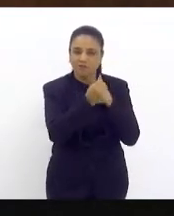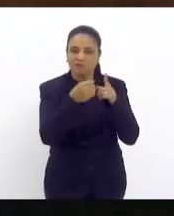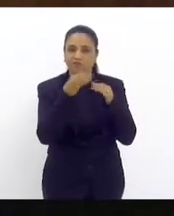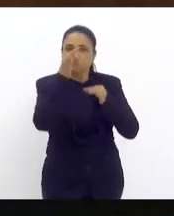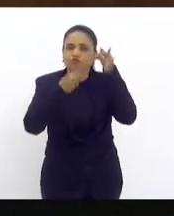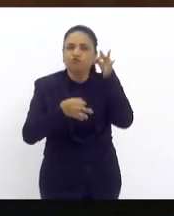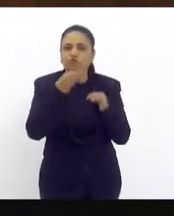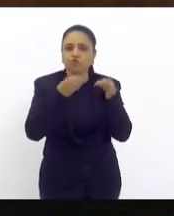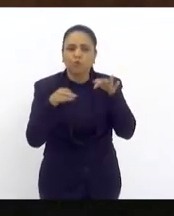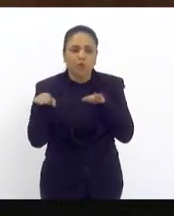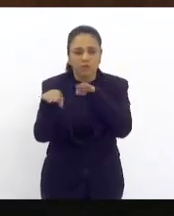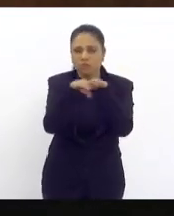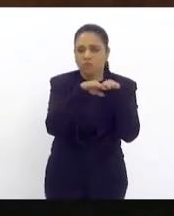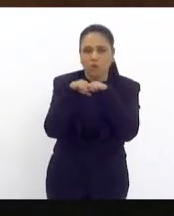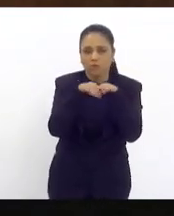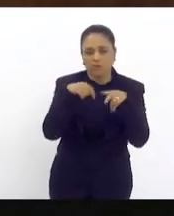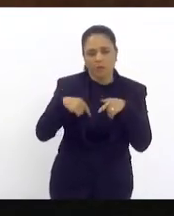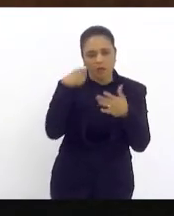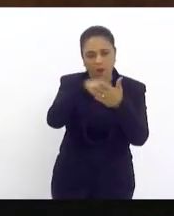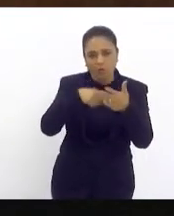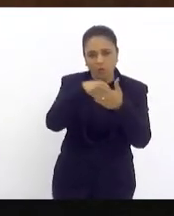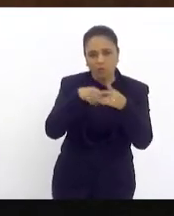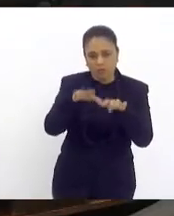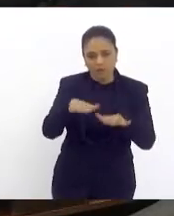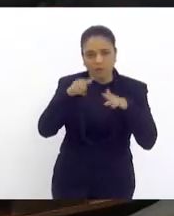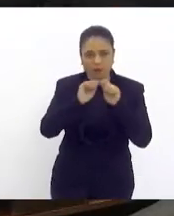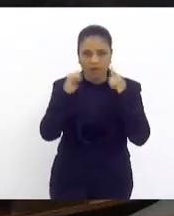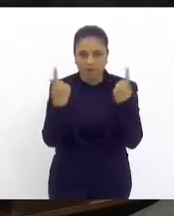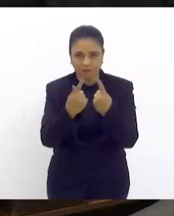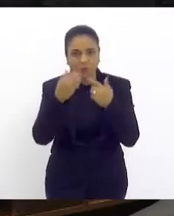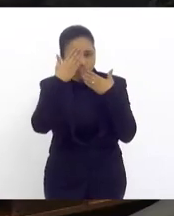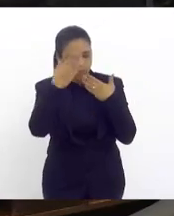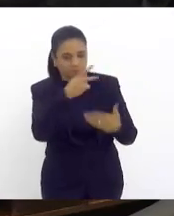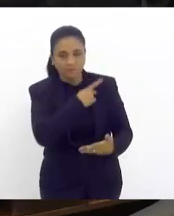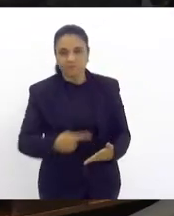a gente luta tanto inclusive aqui nessa casa muito obrigada presidente